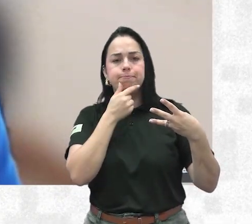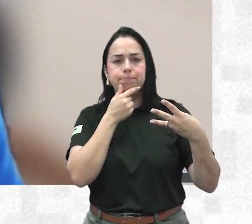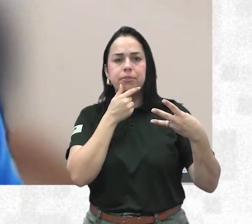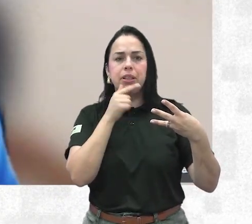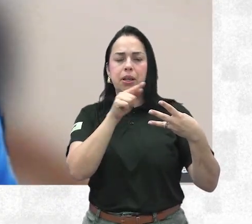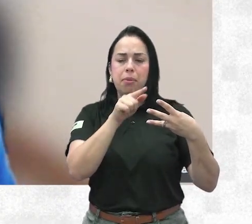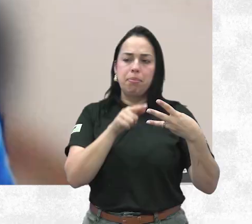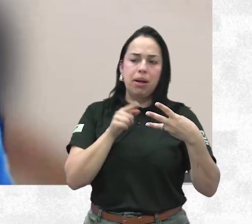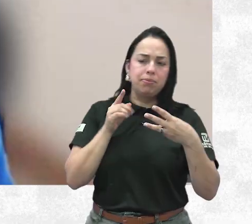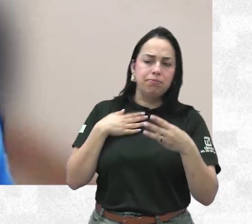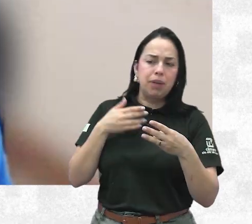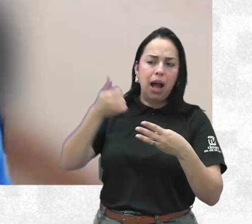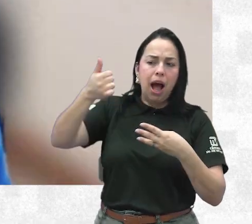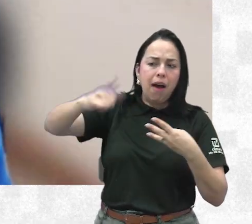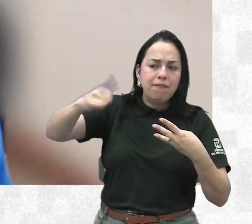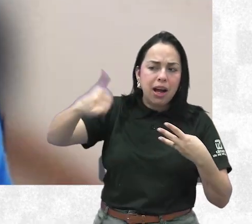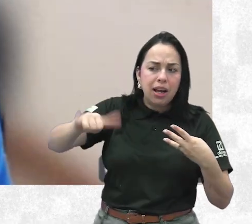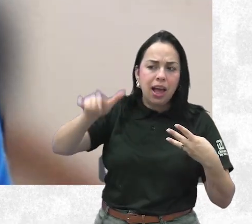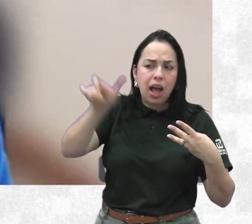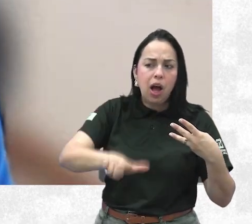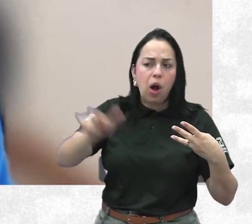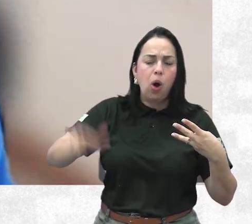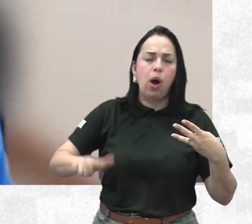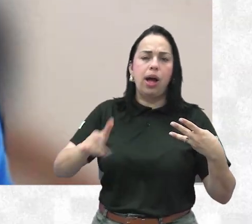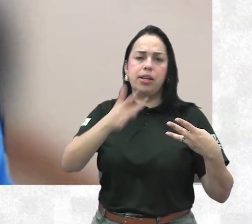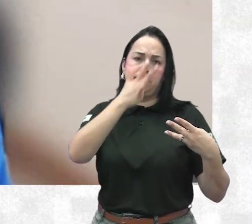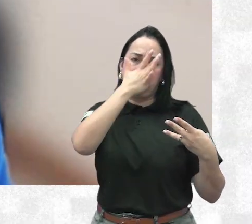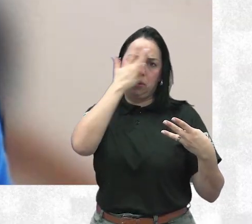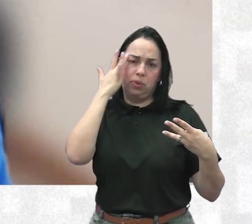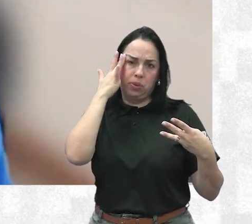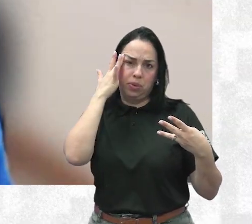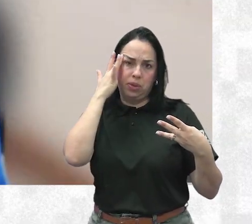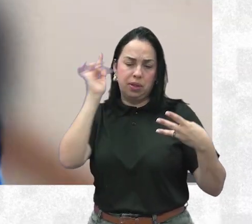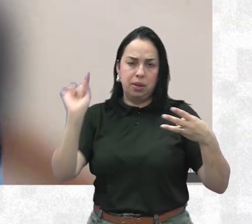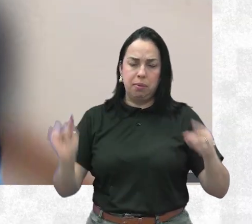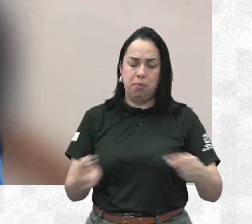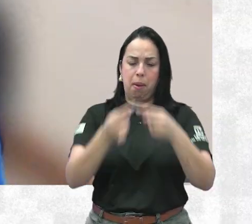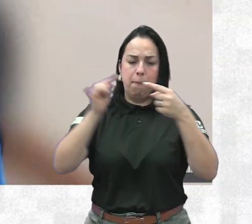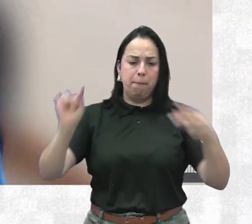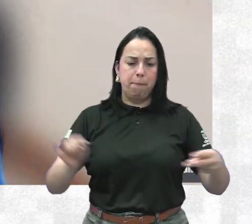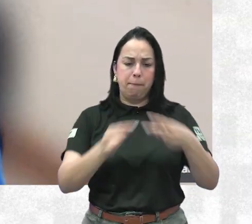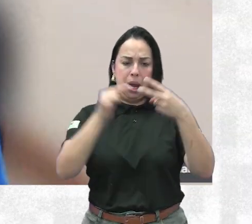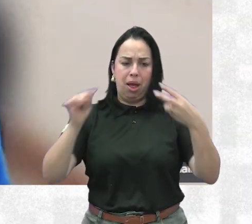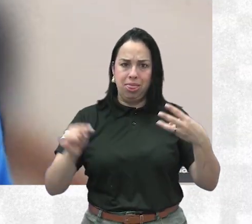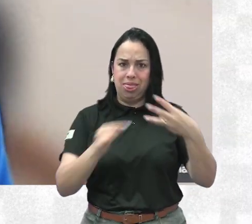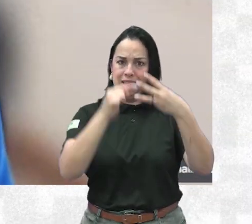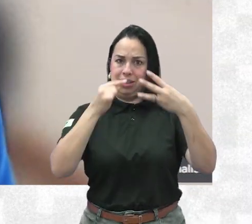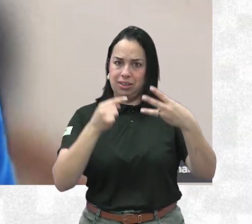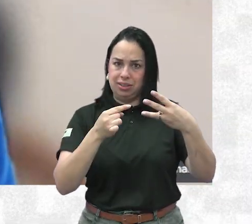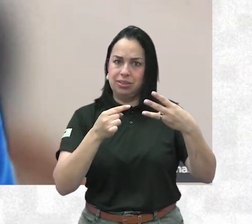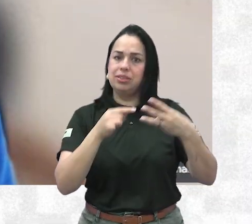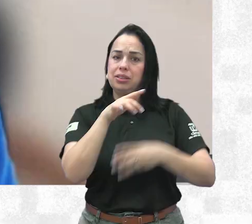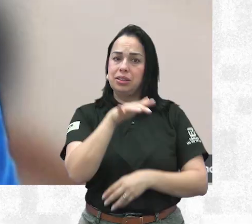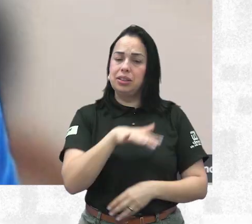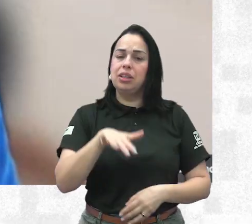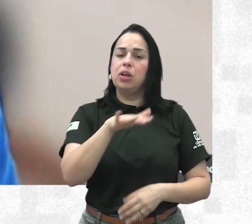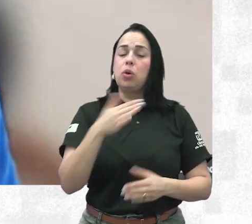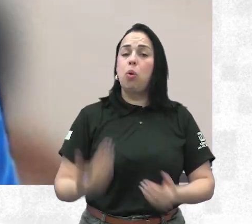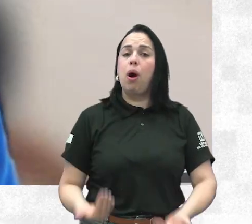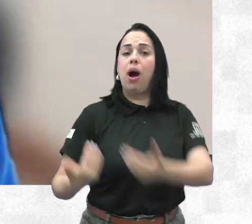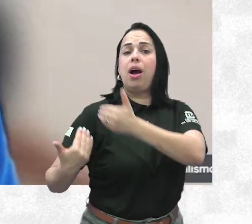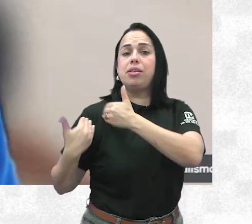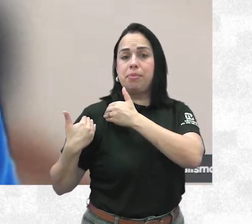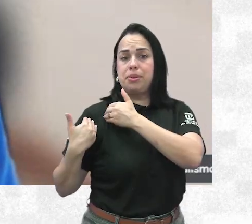pensar o ser humano como centro da atenção das agendas de desenvolvimento, sobretudo as agendas